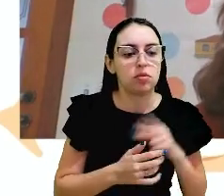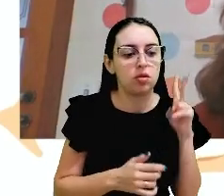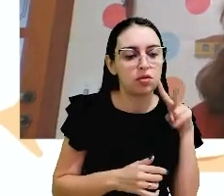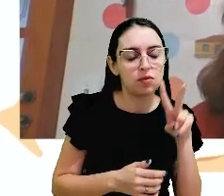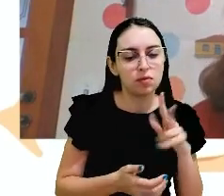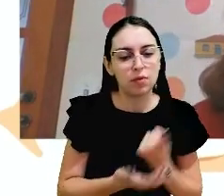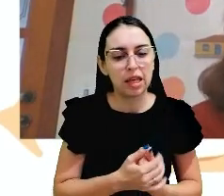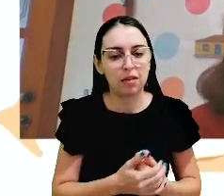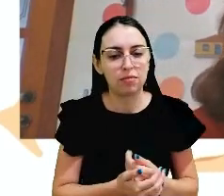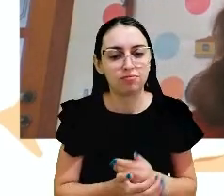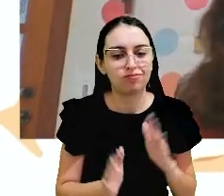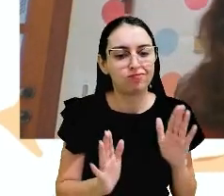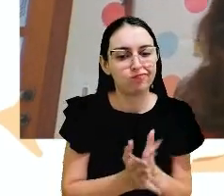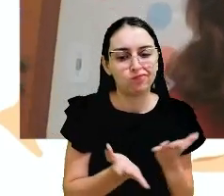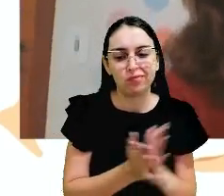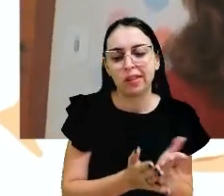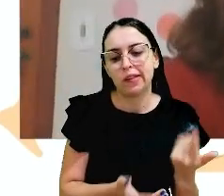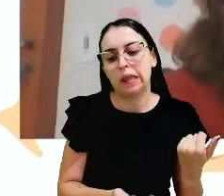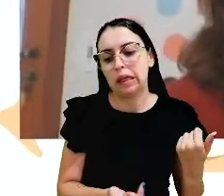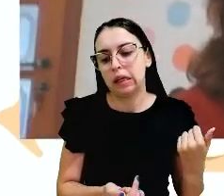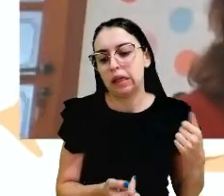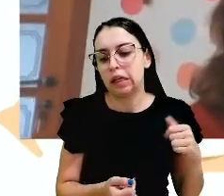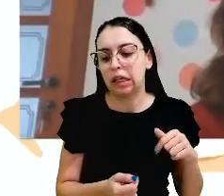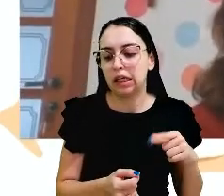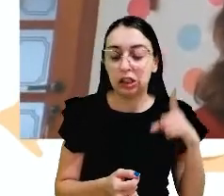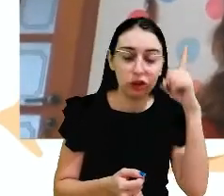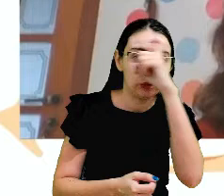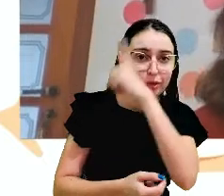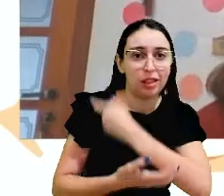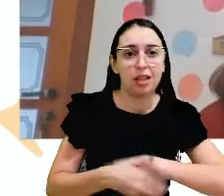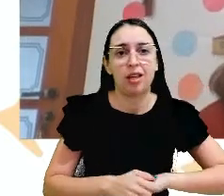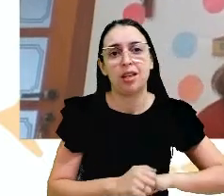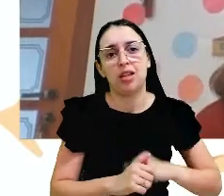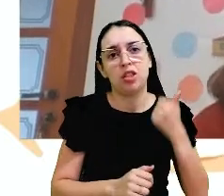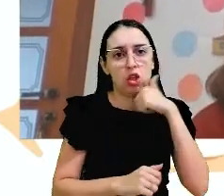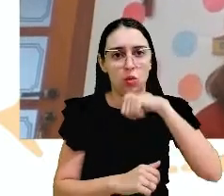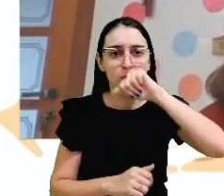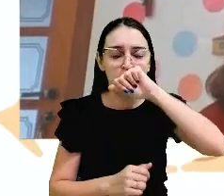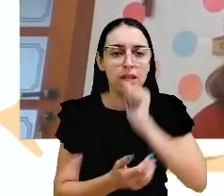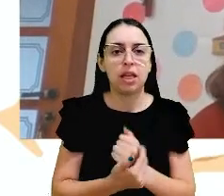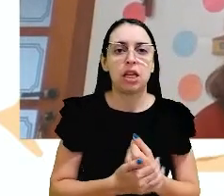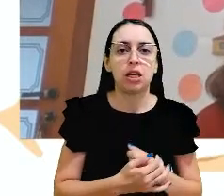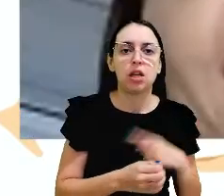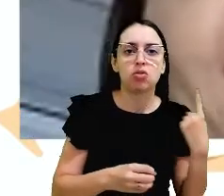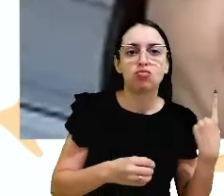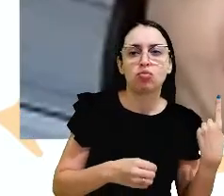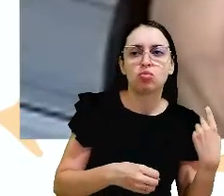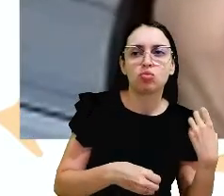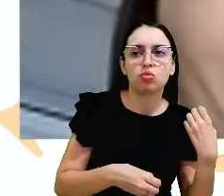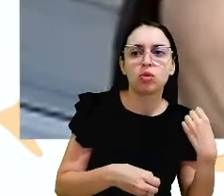precária situação dessas mães, né, mais carentes do interior do país.